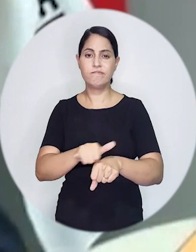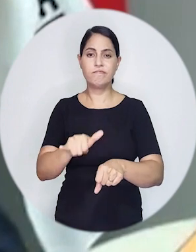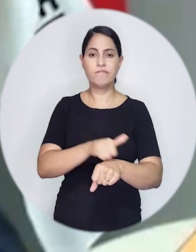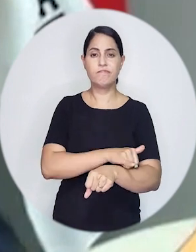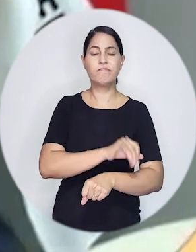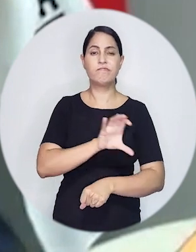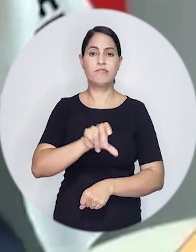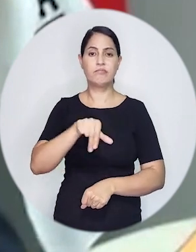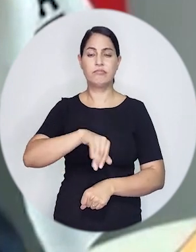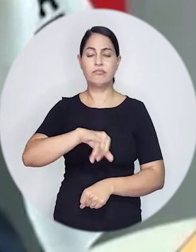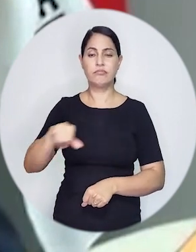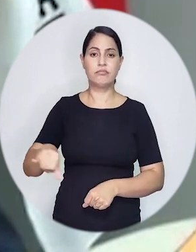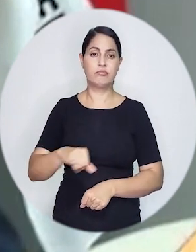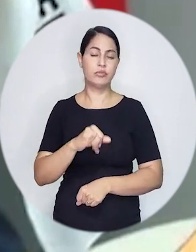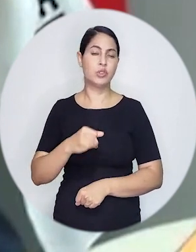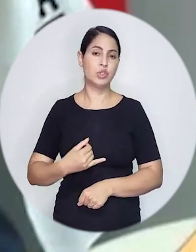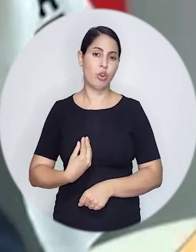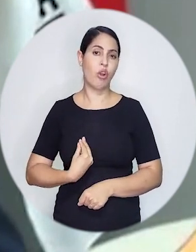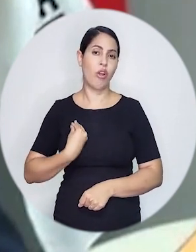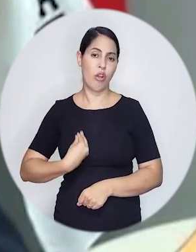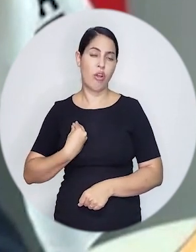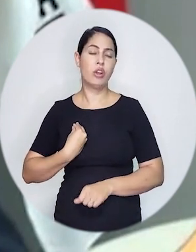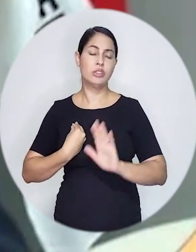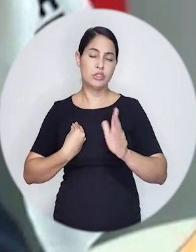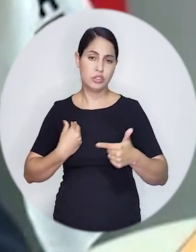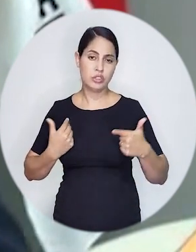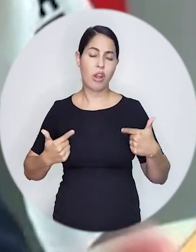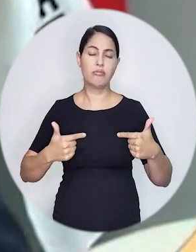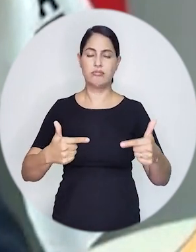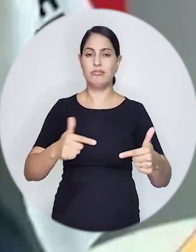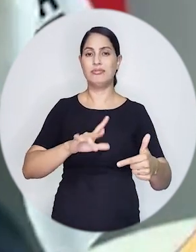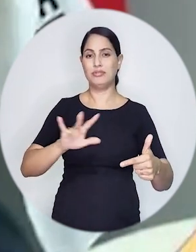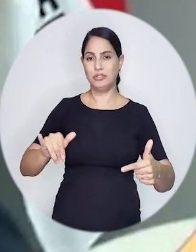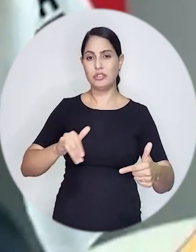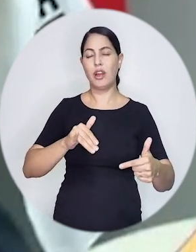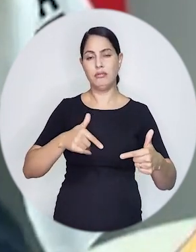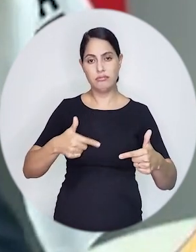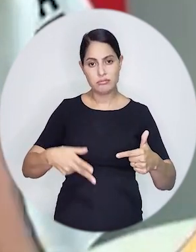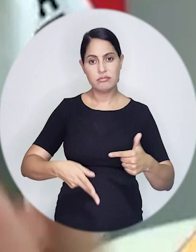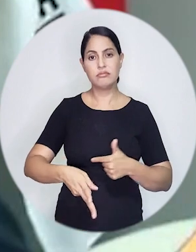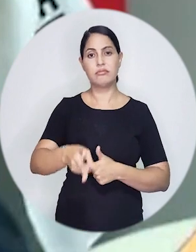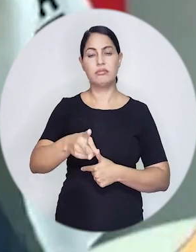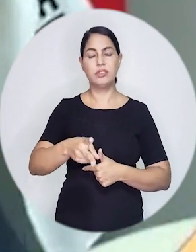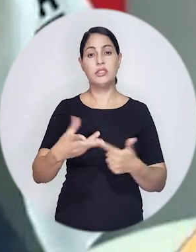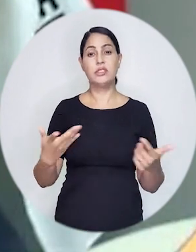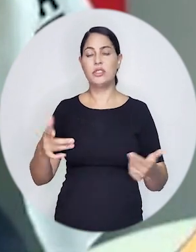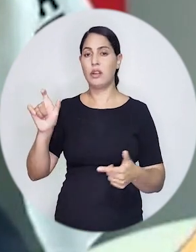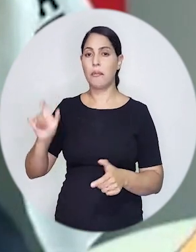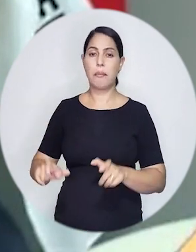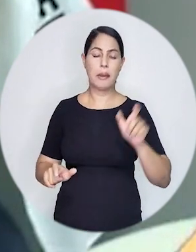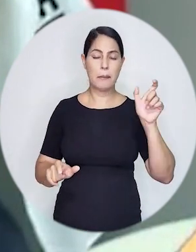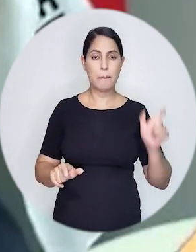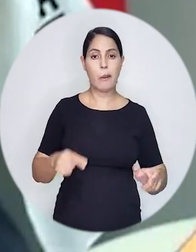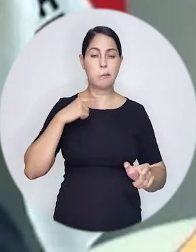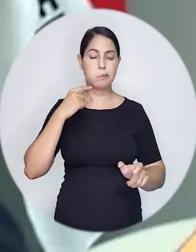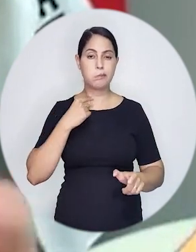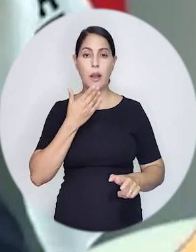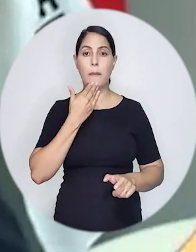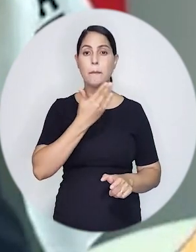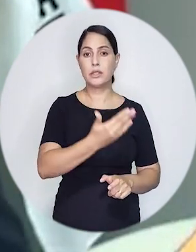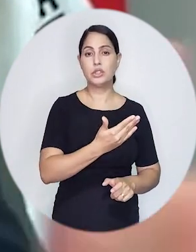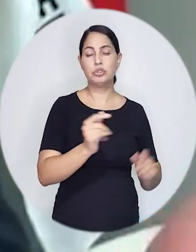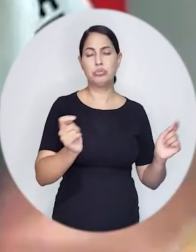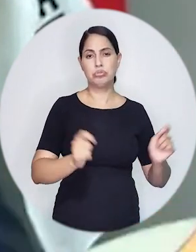que foram criados pelo Conselho Nacional de Justiça permanecem vigentes e podem ser utilizados a critério das